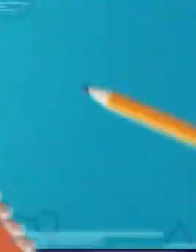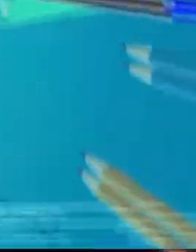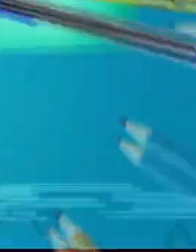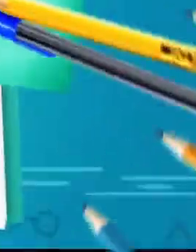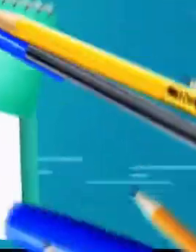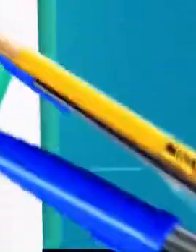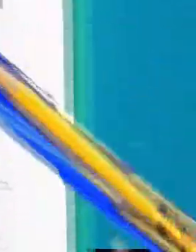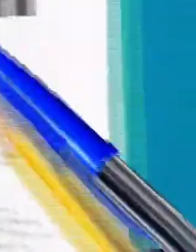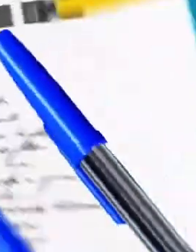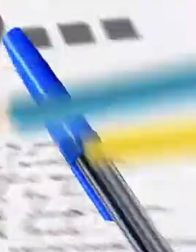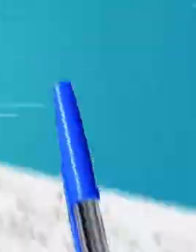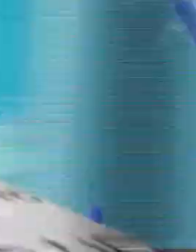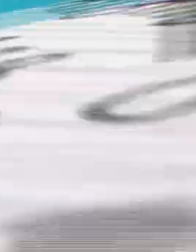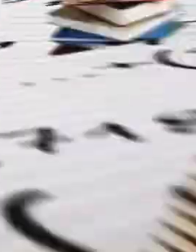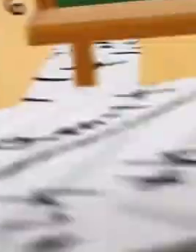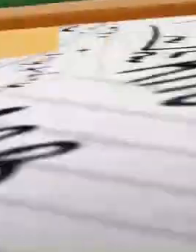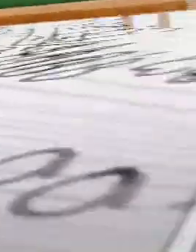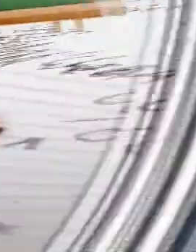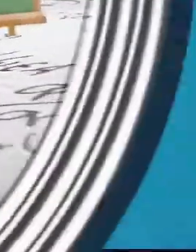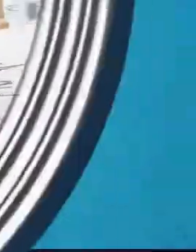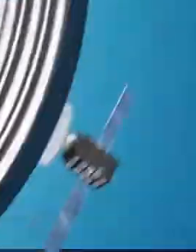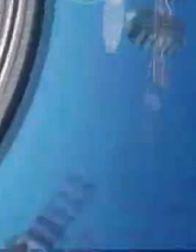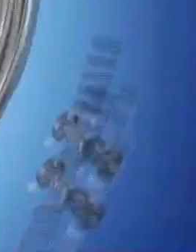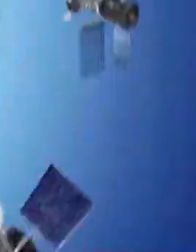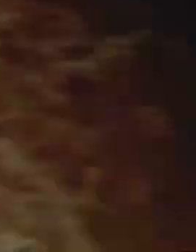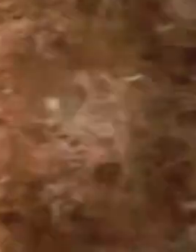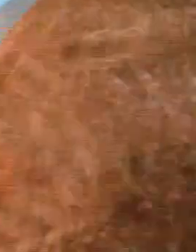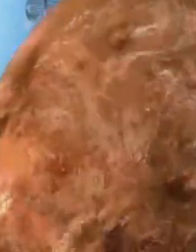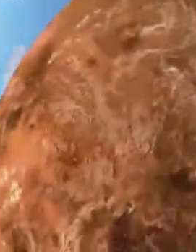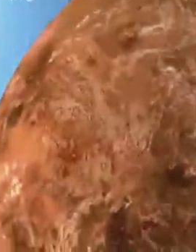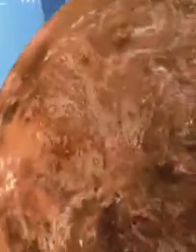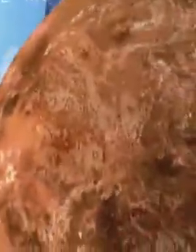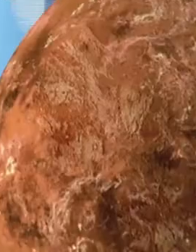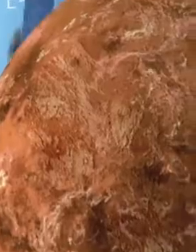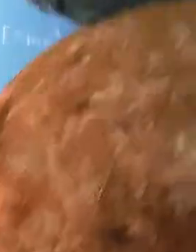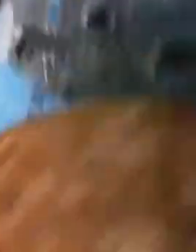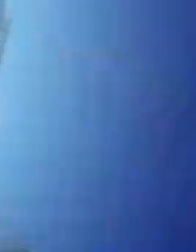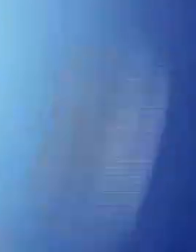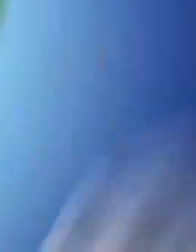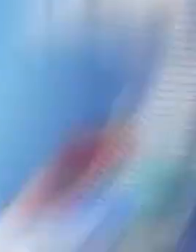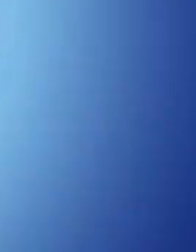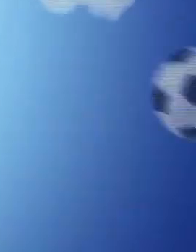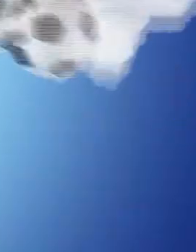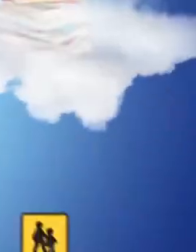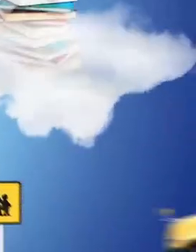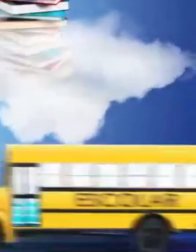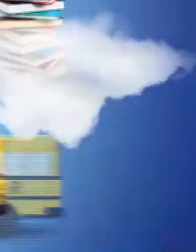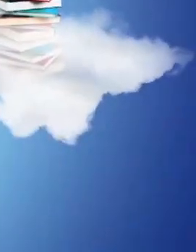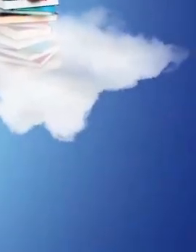Tchau, tchau.